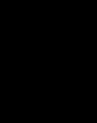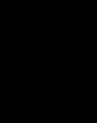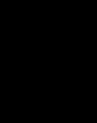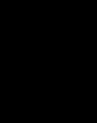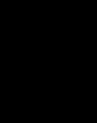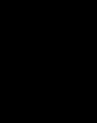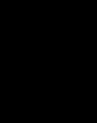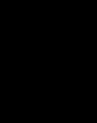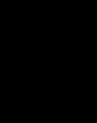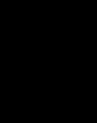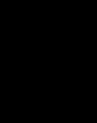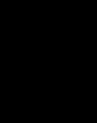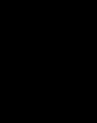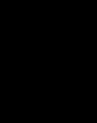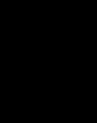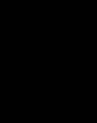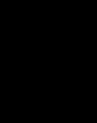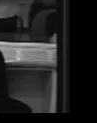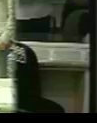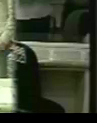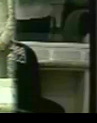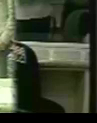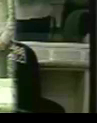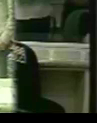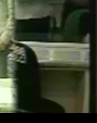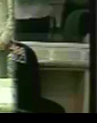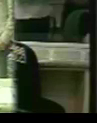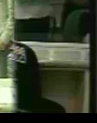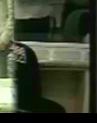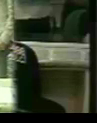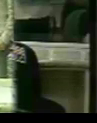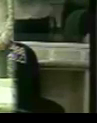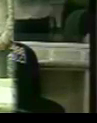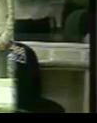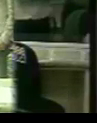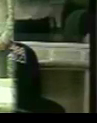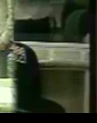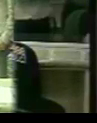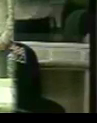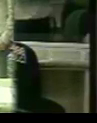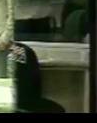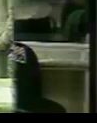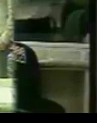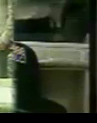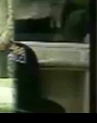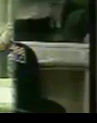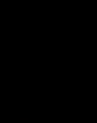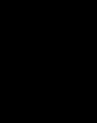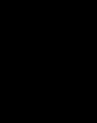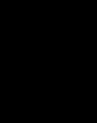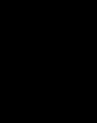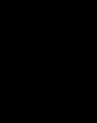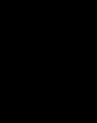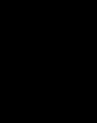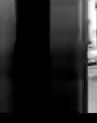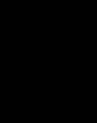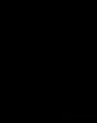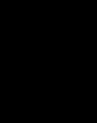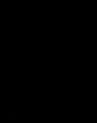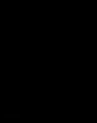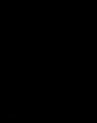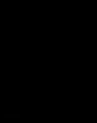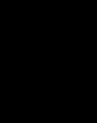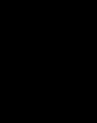moção de honra ao mérito, né, dada no ano passado. Então, muito obrigado, parabéns